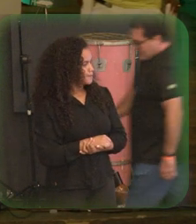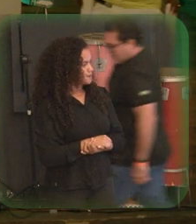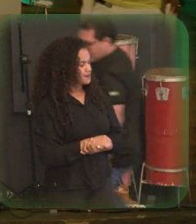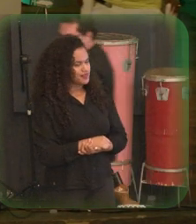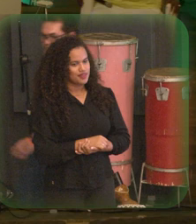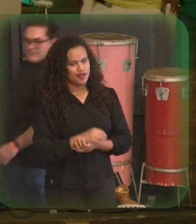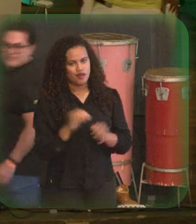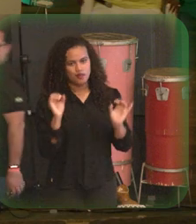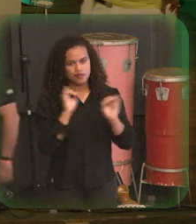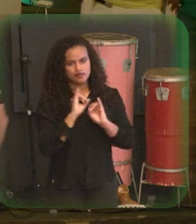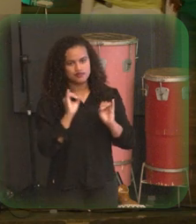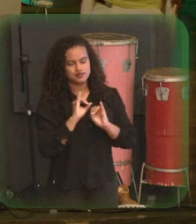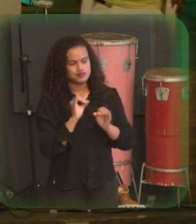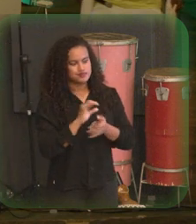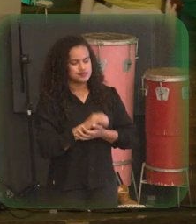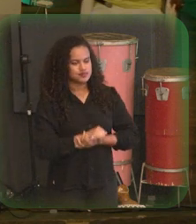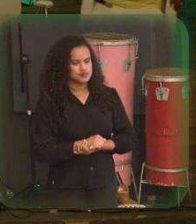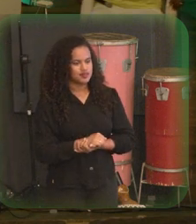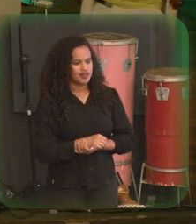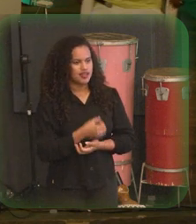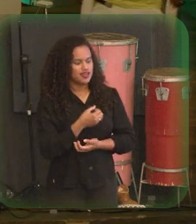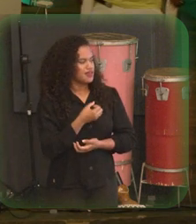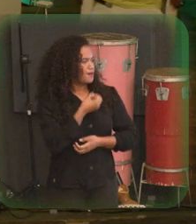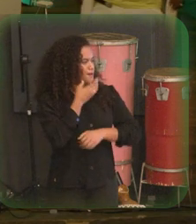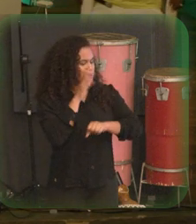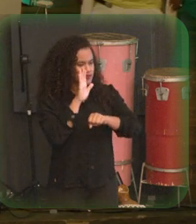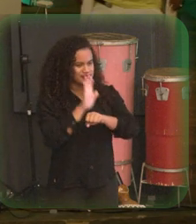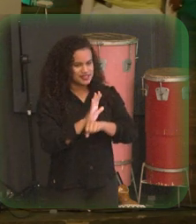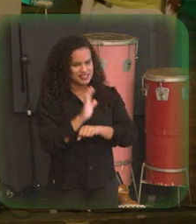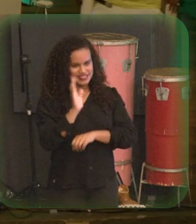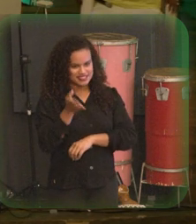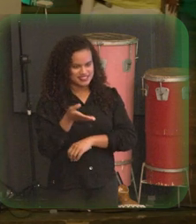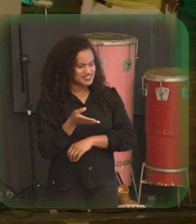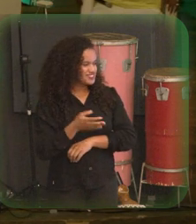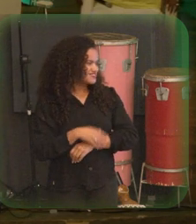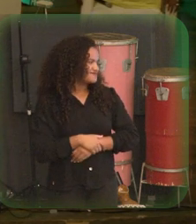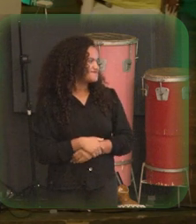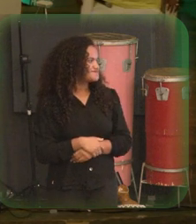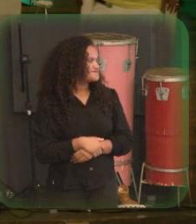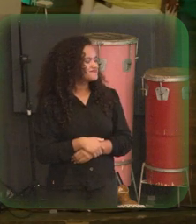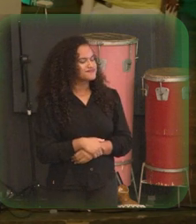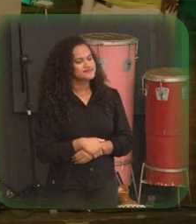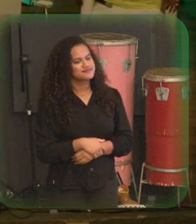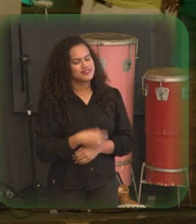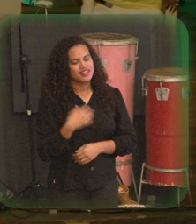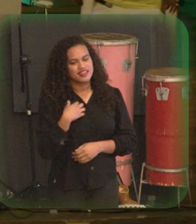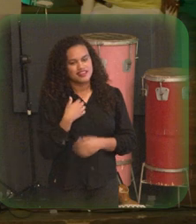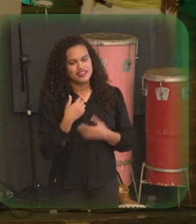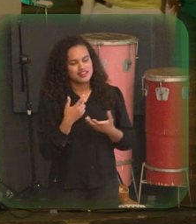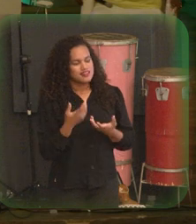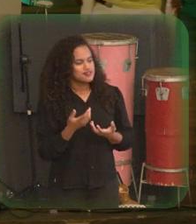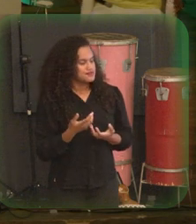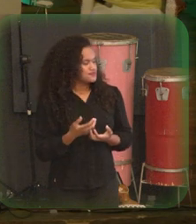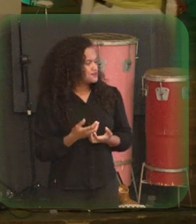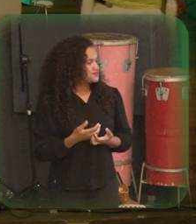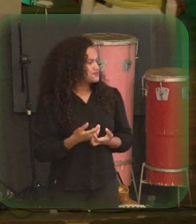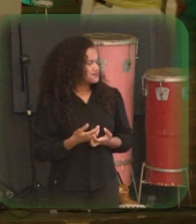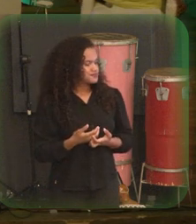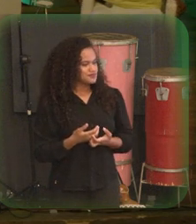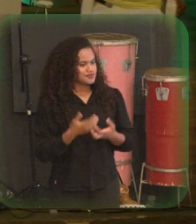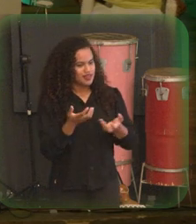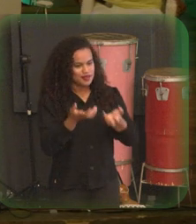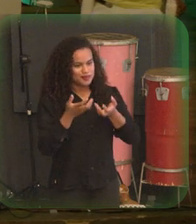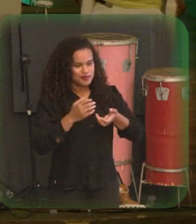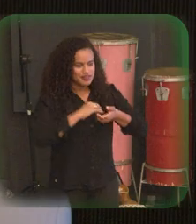Oi, gente. Já boa tarde, né? Eu queria